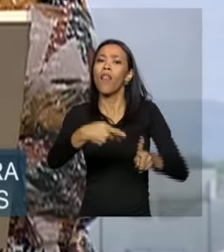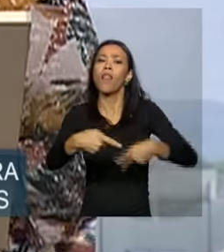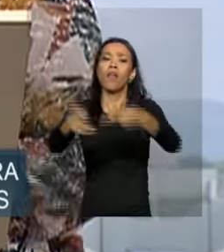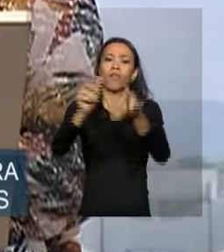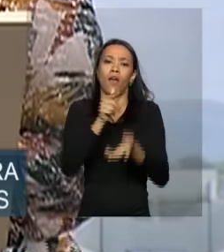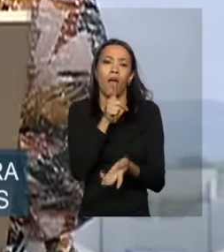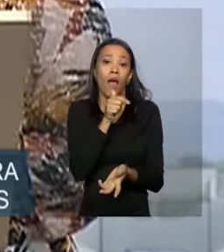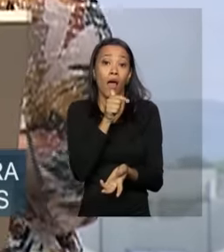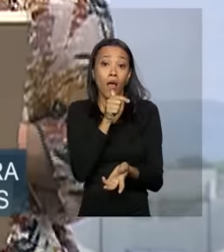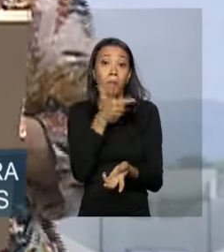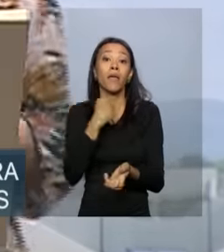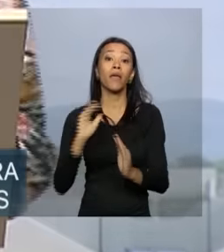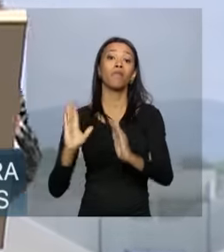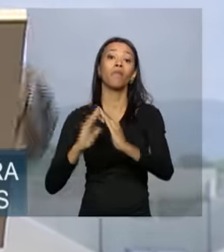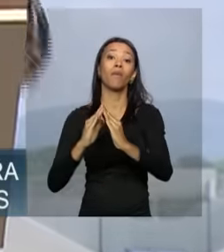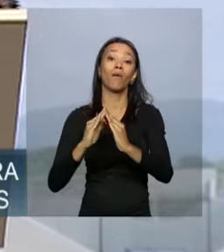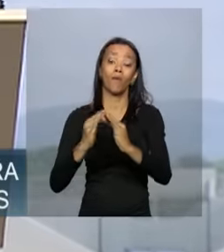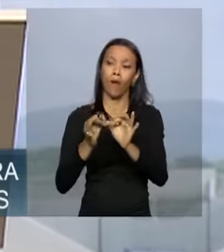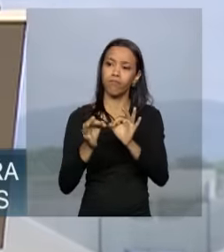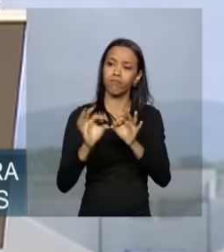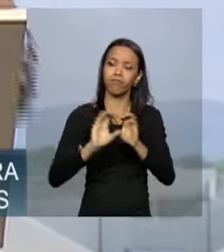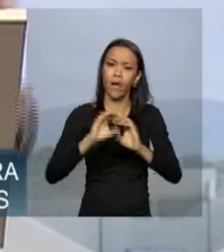levar a água para poder